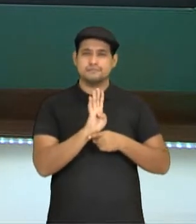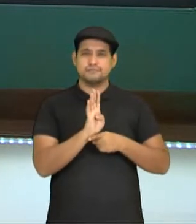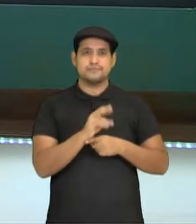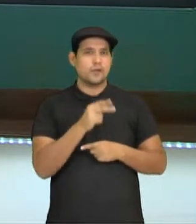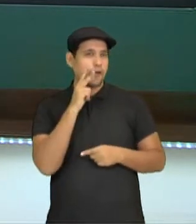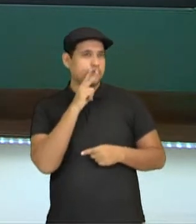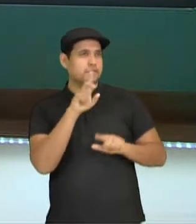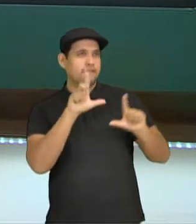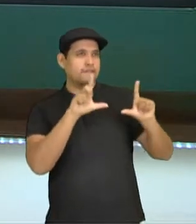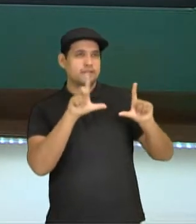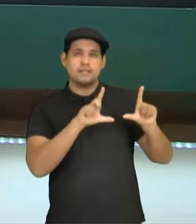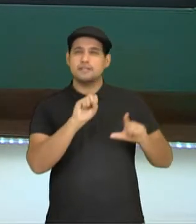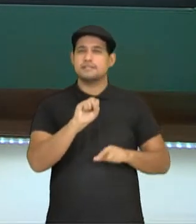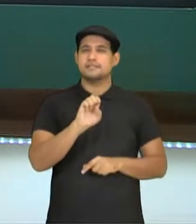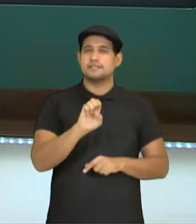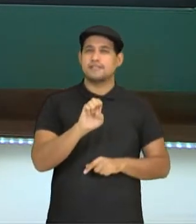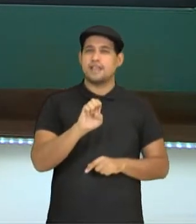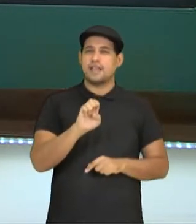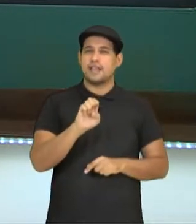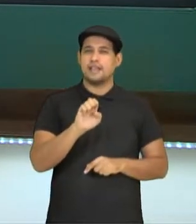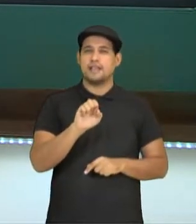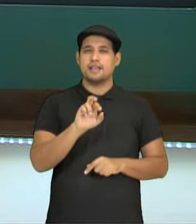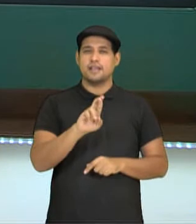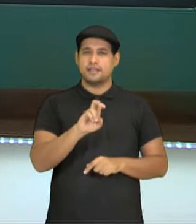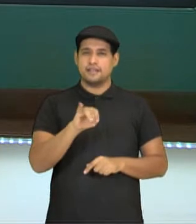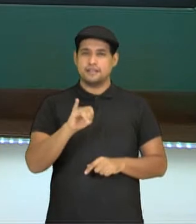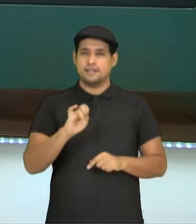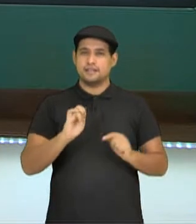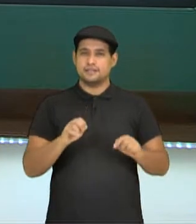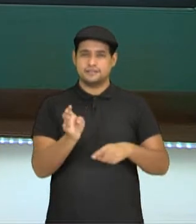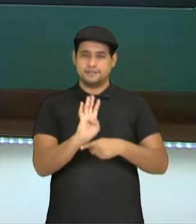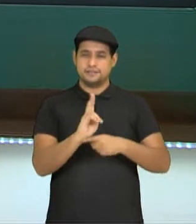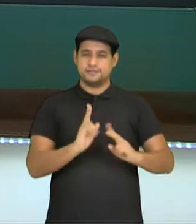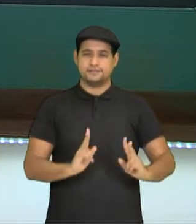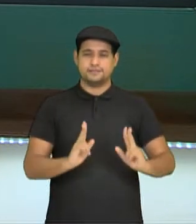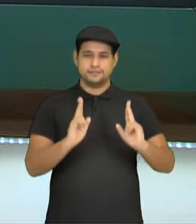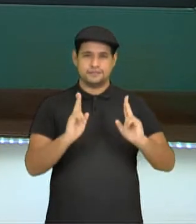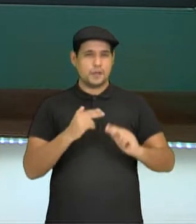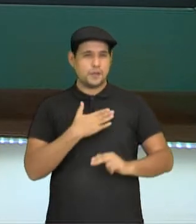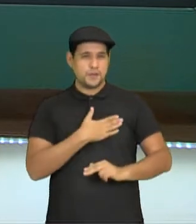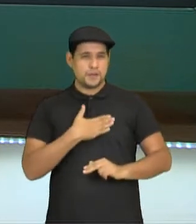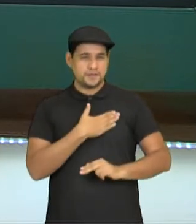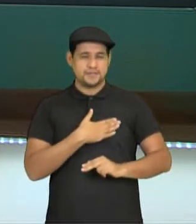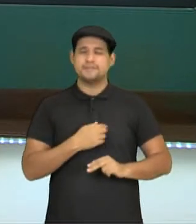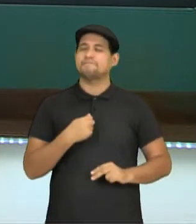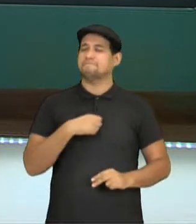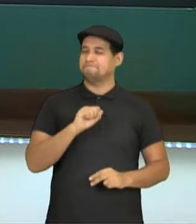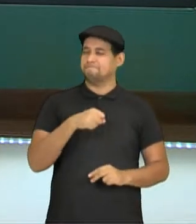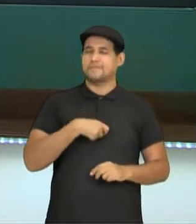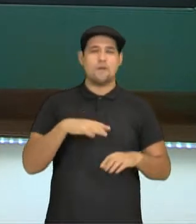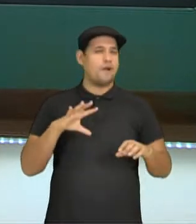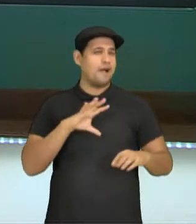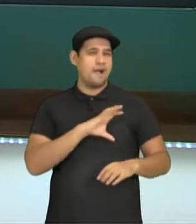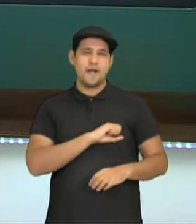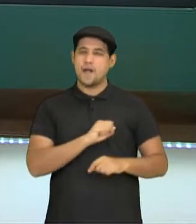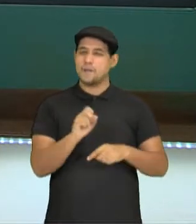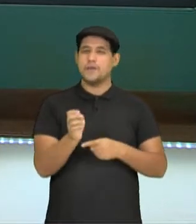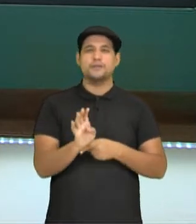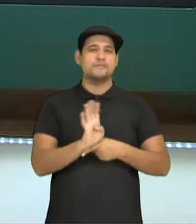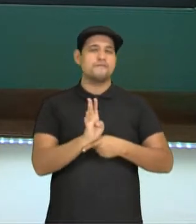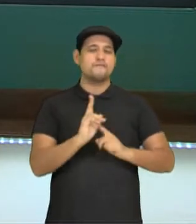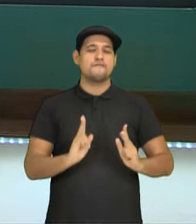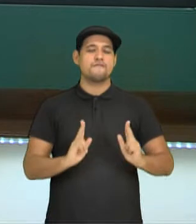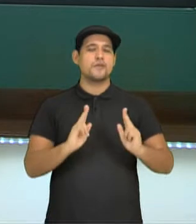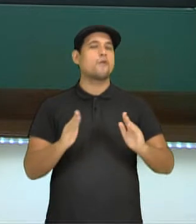Gosta de assistir séries? Eu tenho certeza que sim, porque eu amo séries. Quais séries